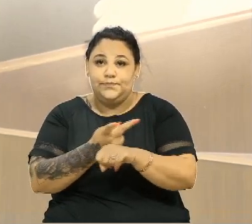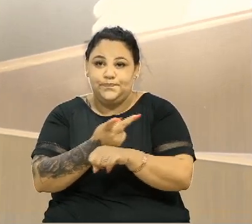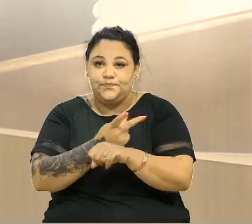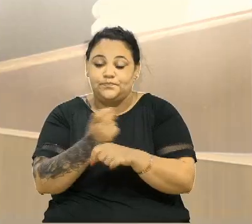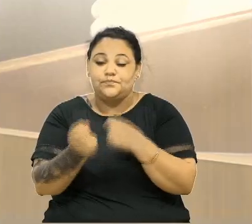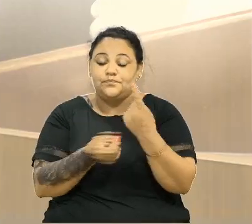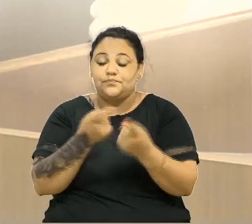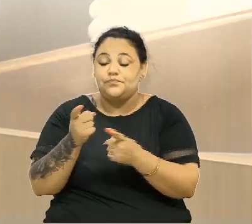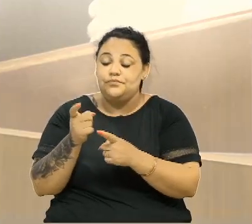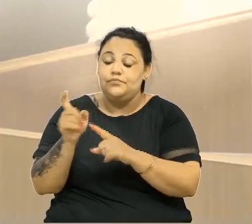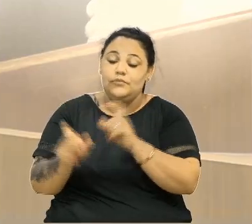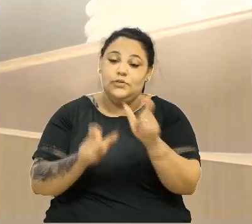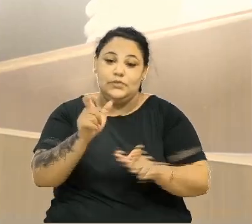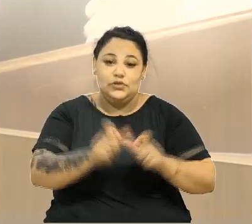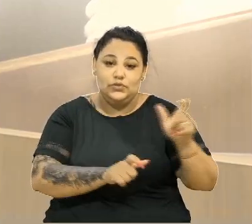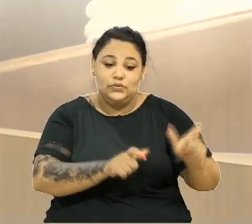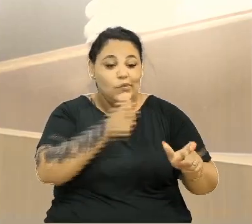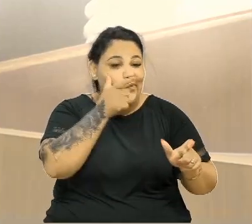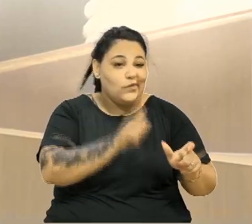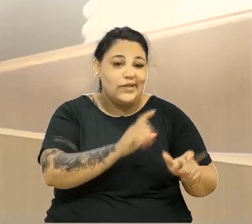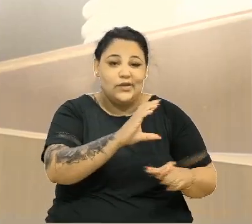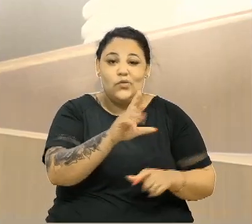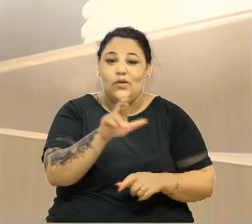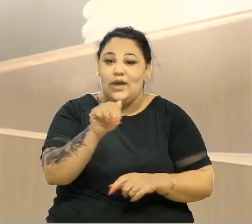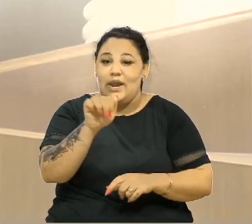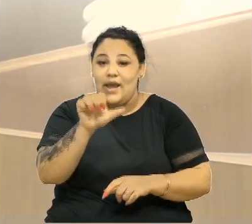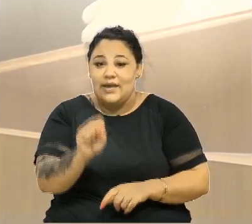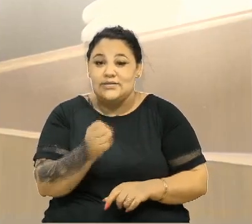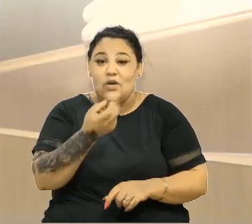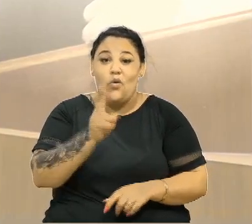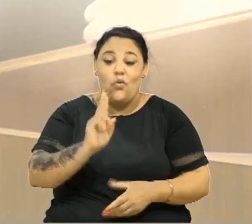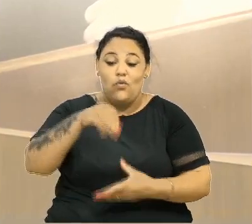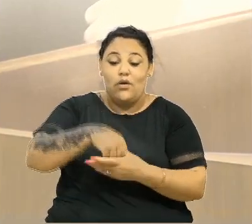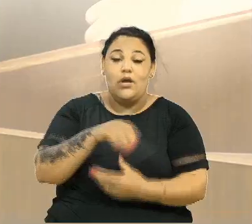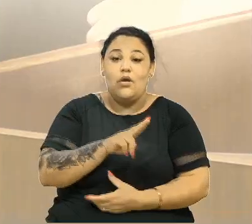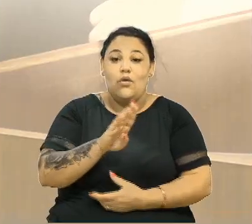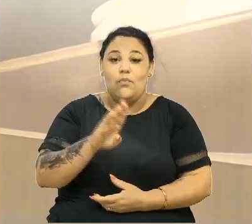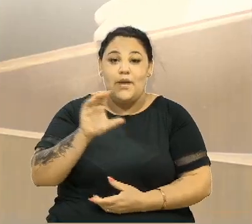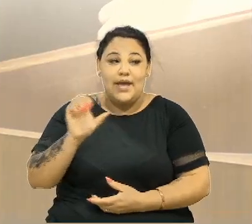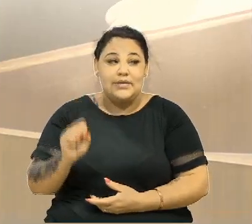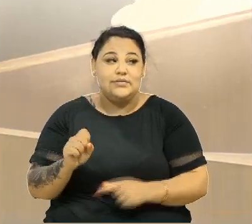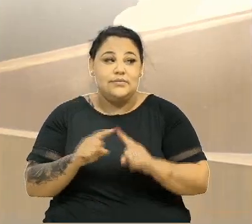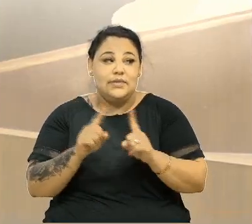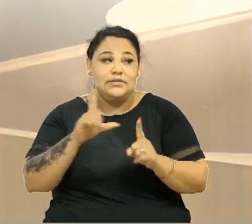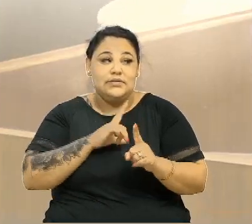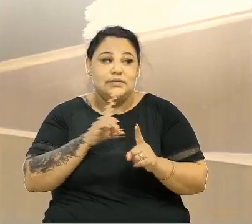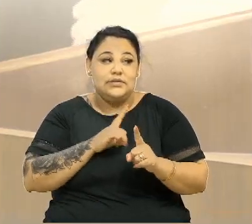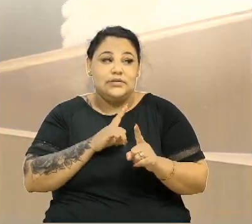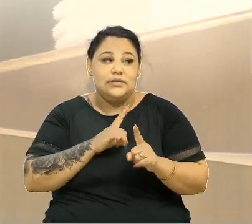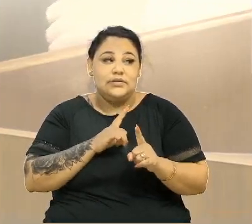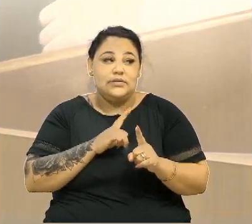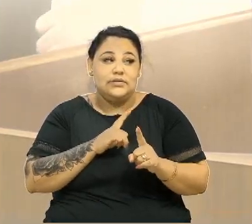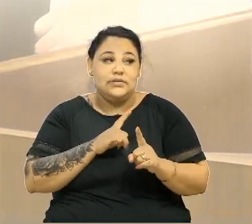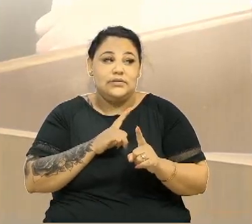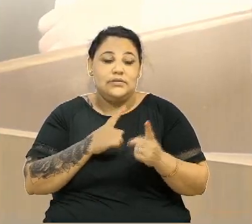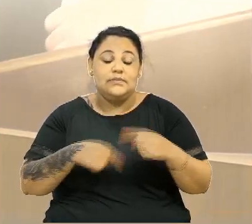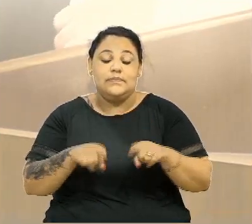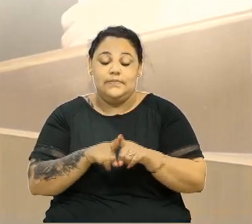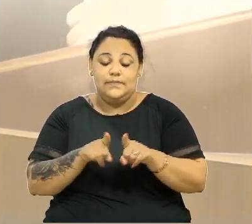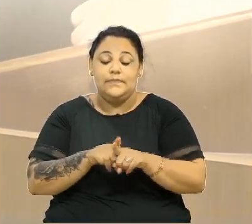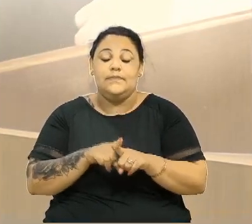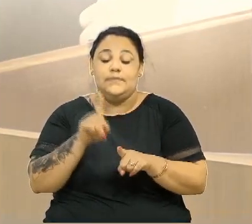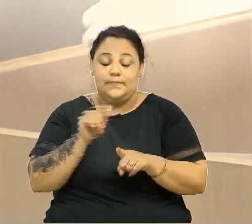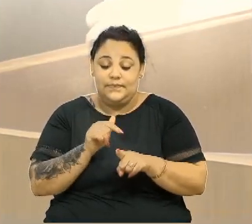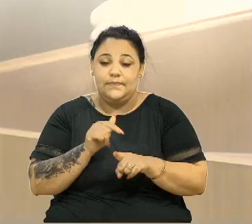algumas pessoas conseguem esse apoio no CRAS ou nas UBSs, mas tem um nicho da população que não frequenta o CRAS, que não vai até